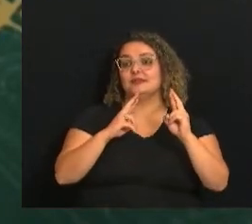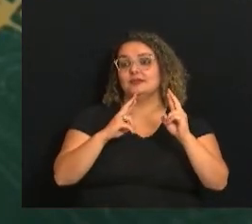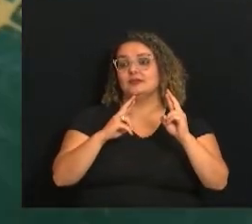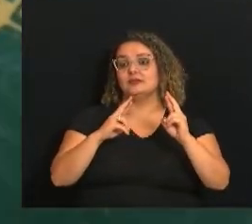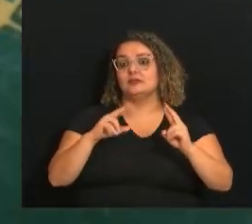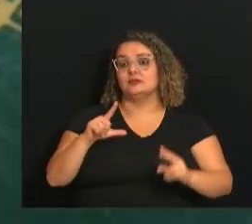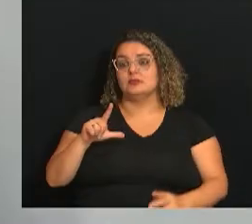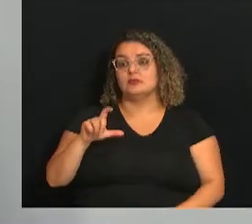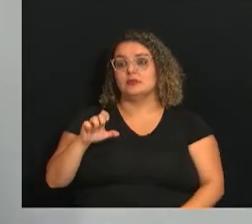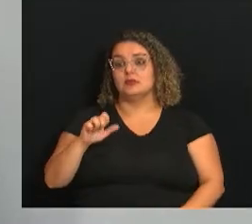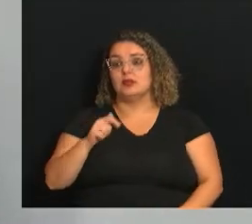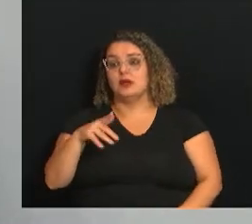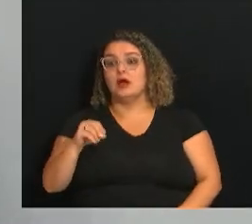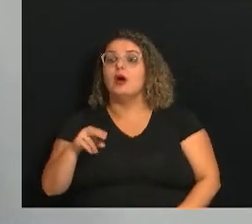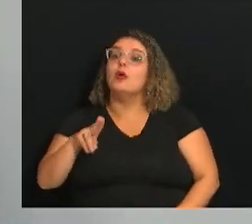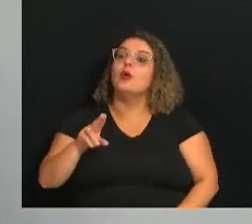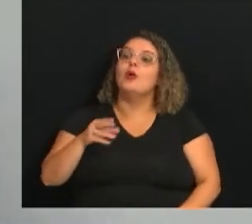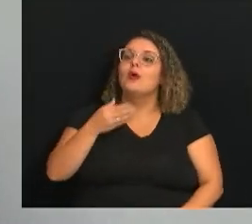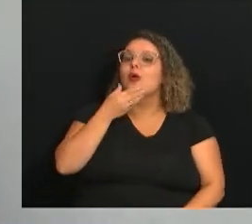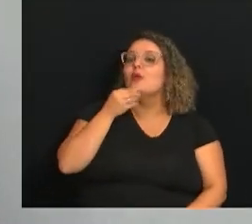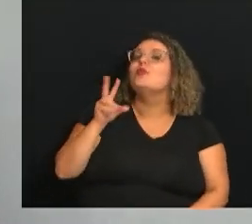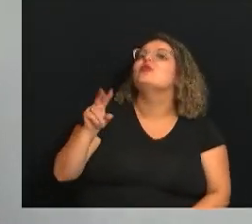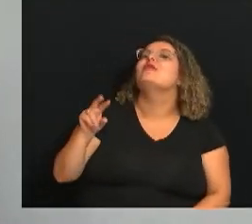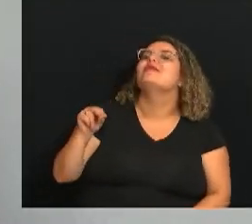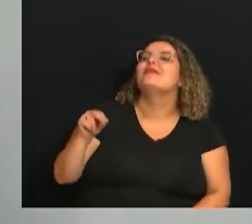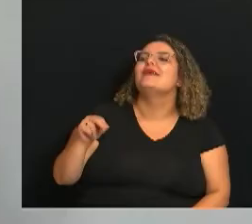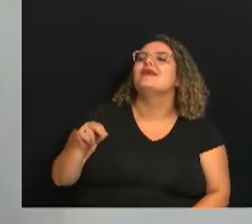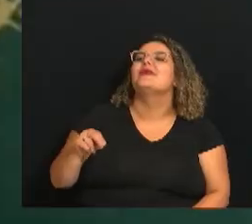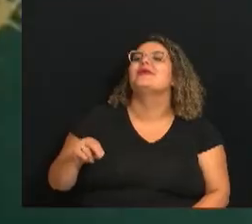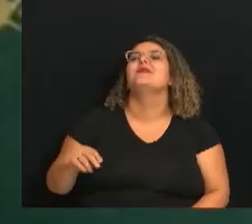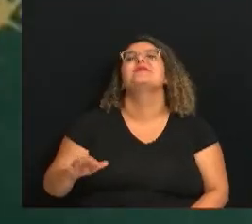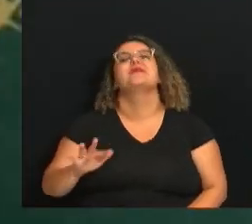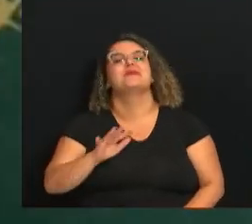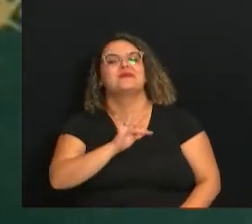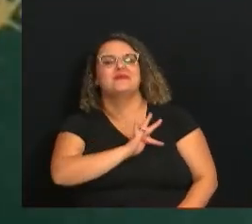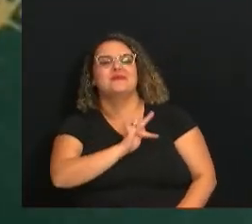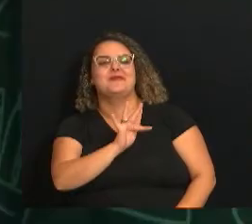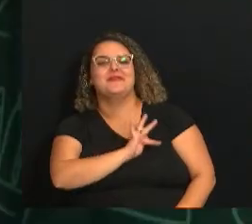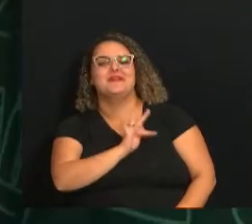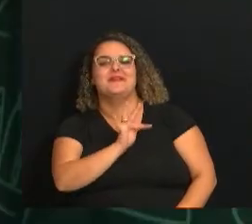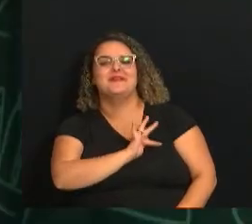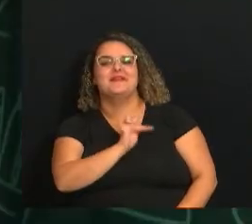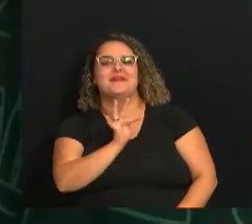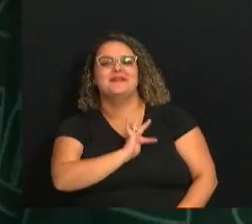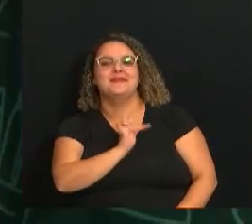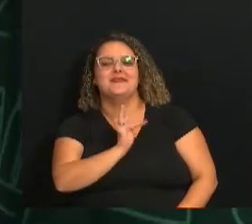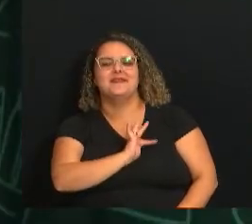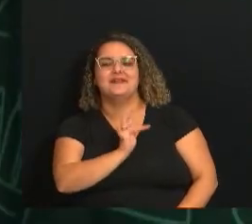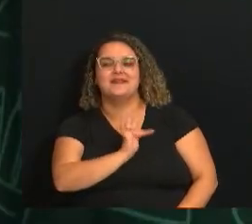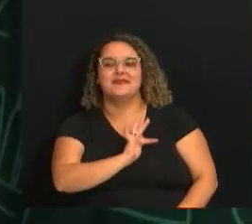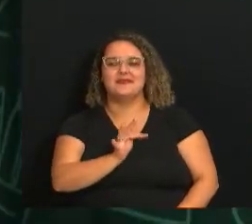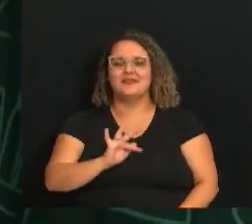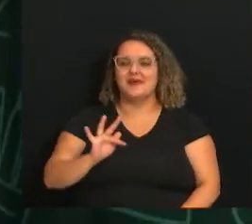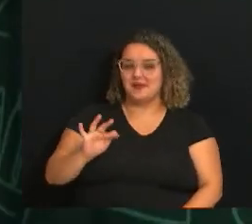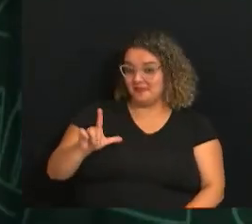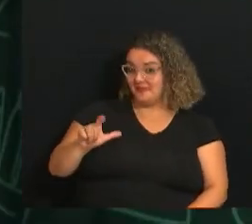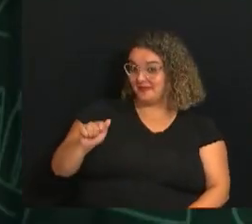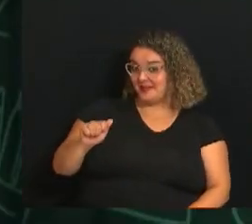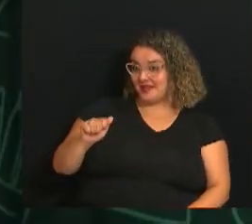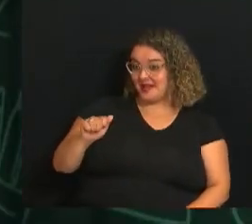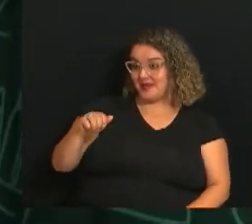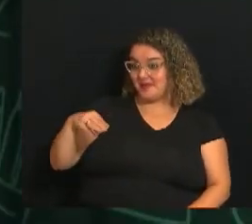vovô? Flamengo. Flamengo? Aí em Fortaleza? Mais do que Fortaleza e